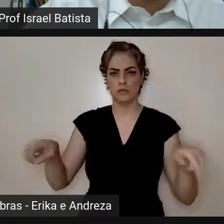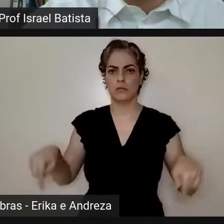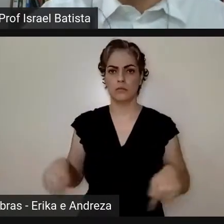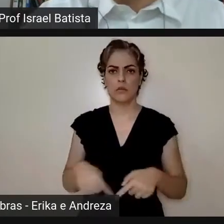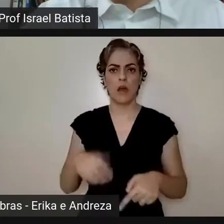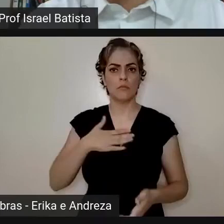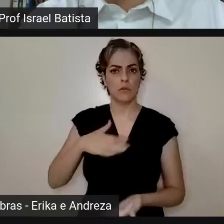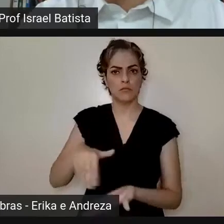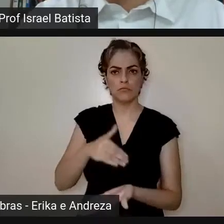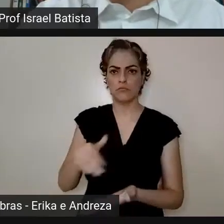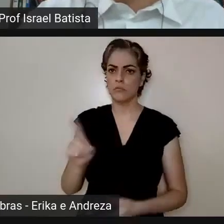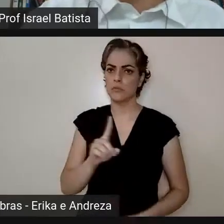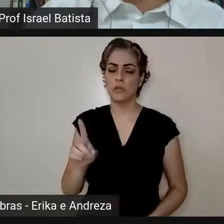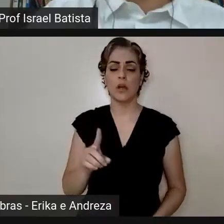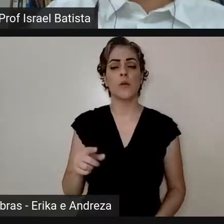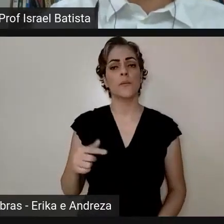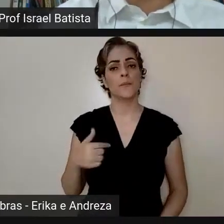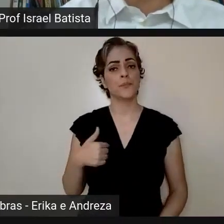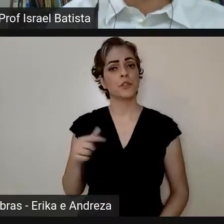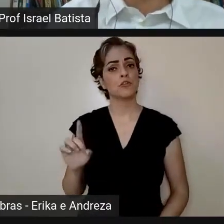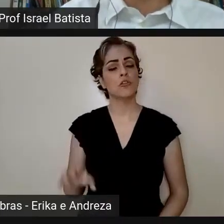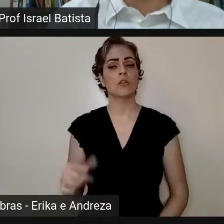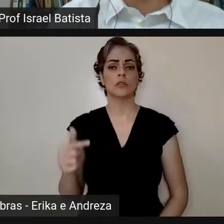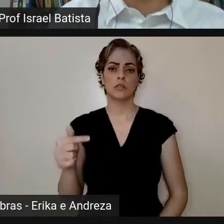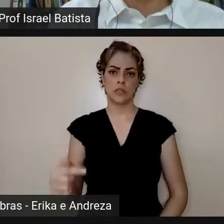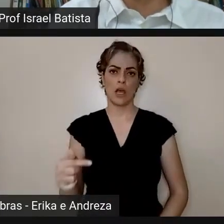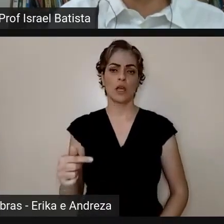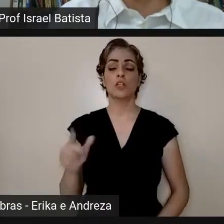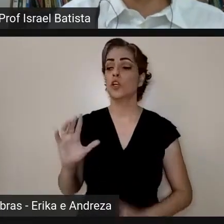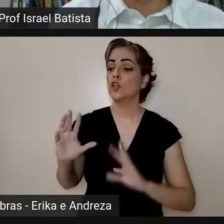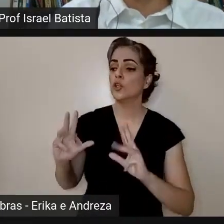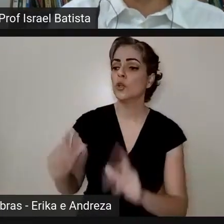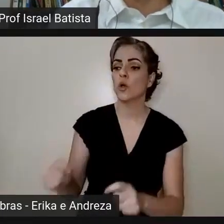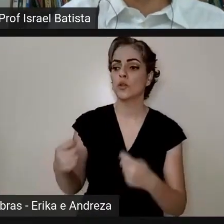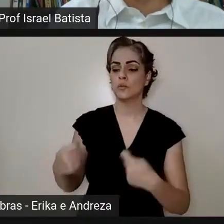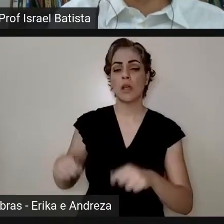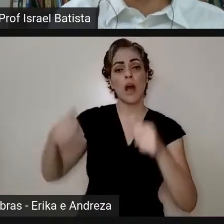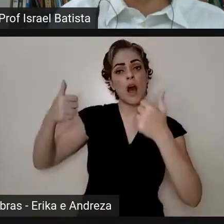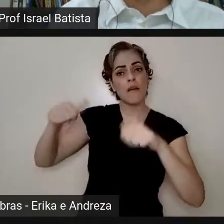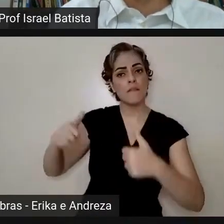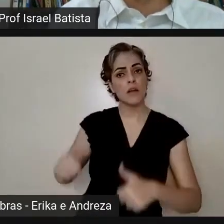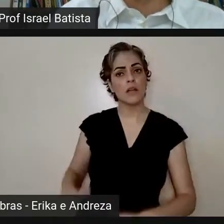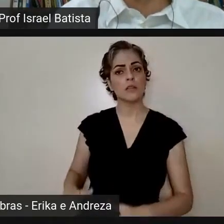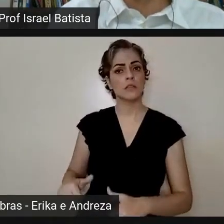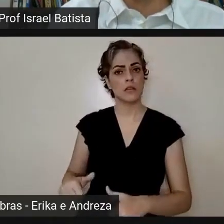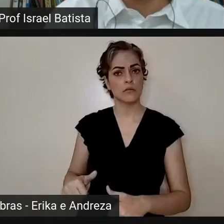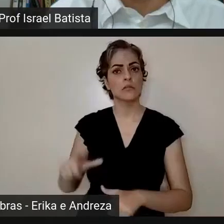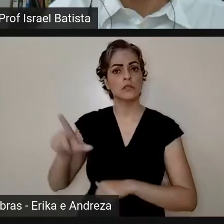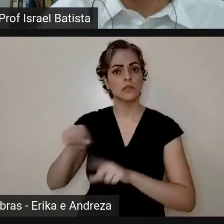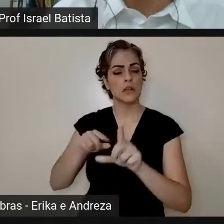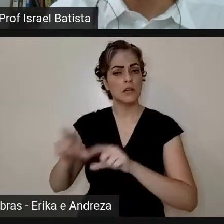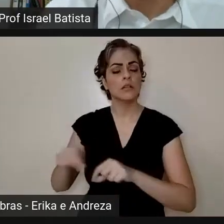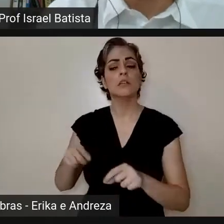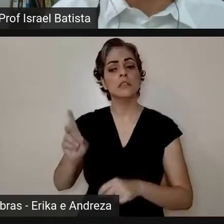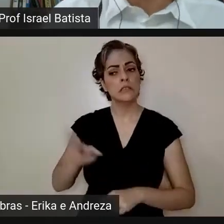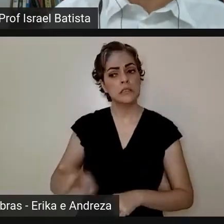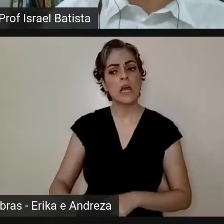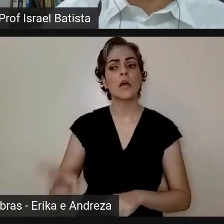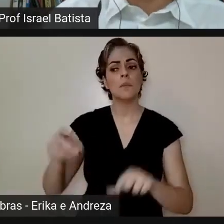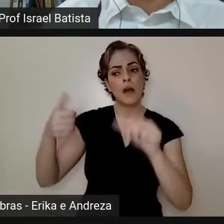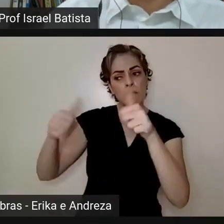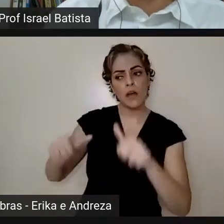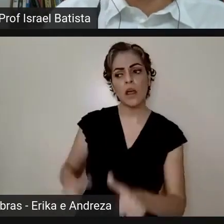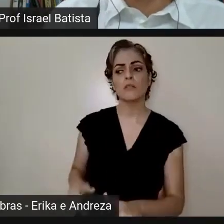só 7 dos 25 que podem. Todos passaram por processo seletivo, fazem ali avaliação de desempenho periódica, né, para